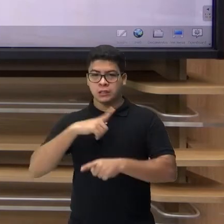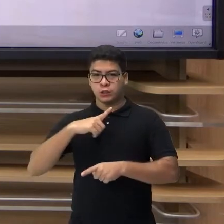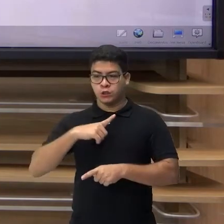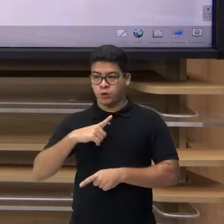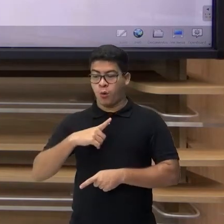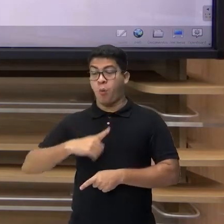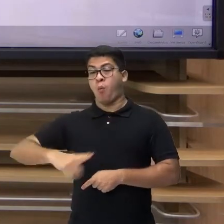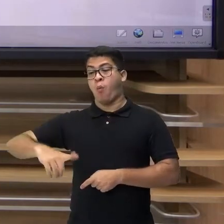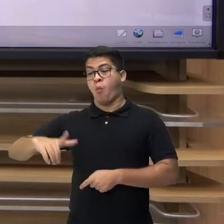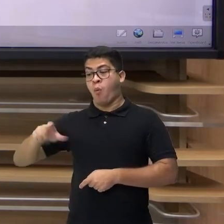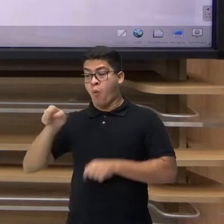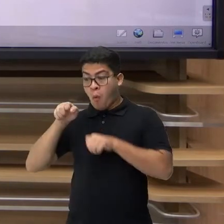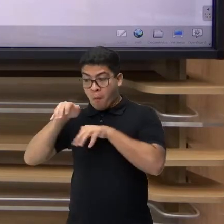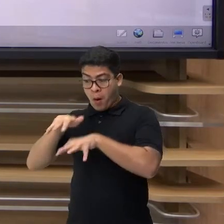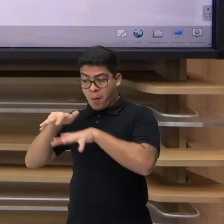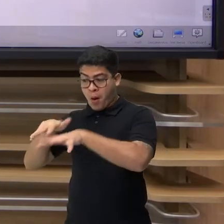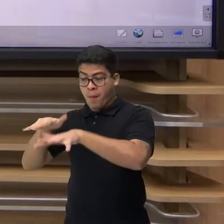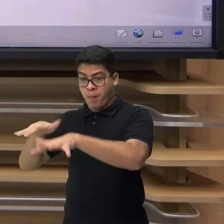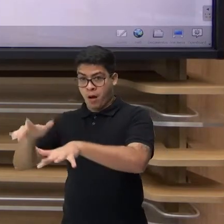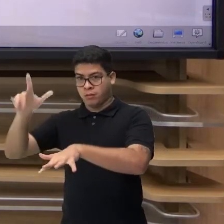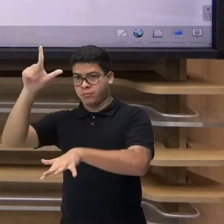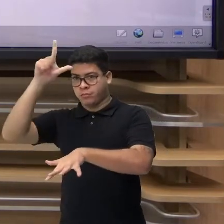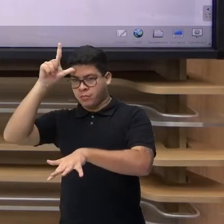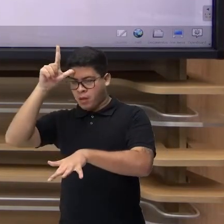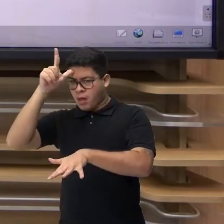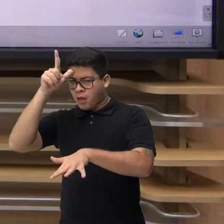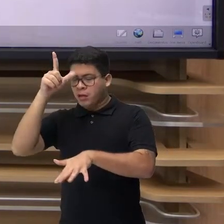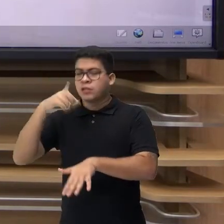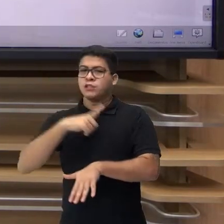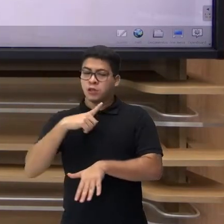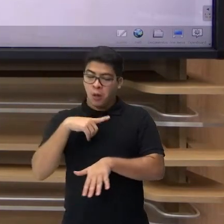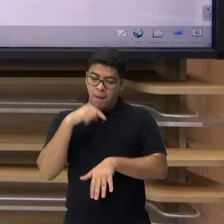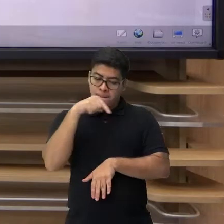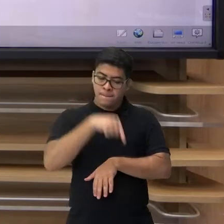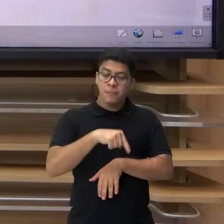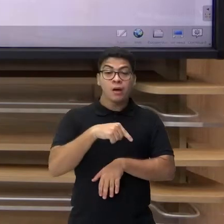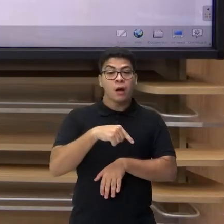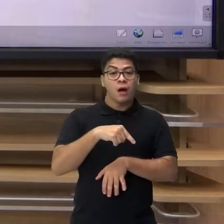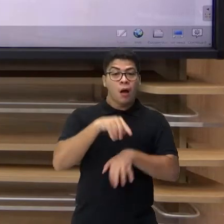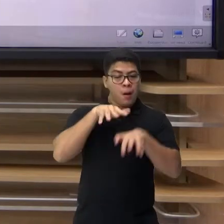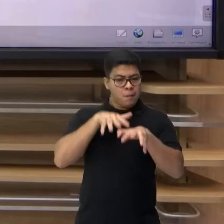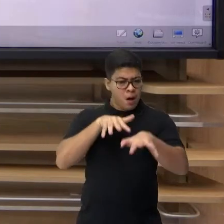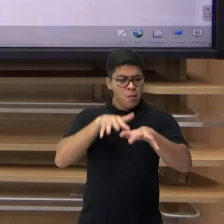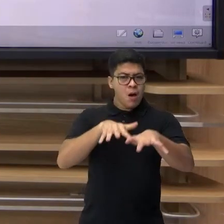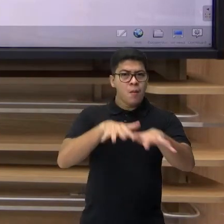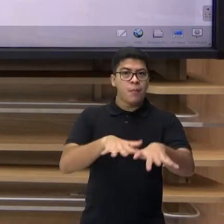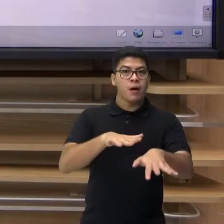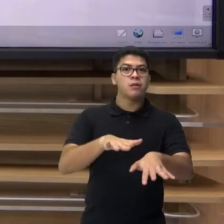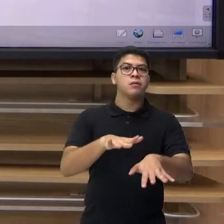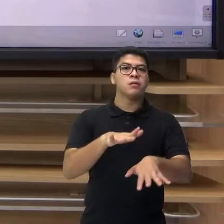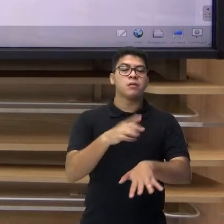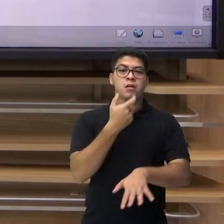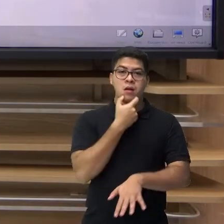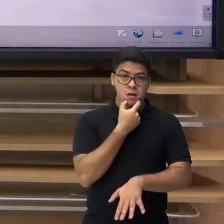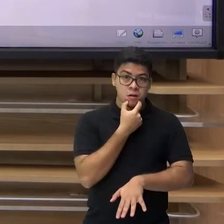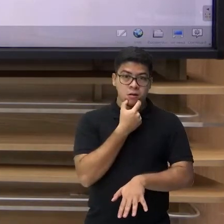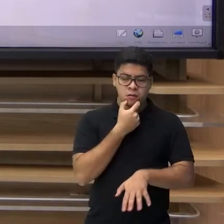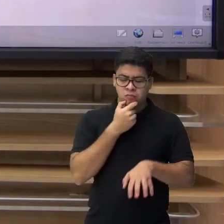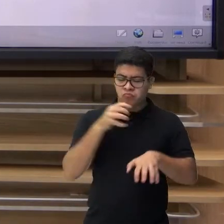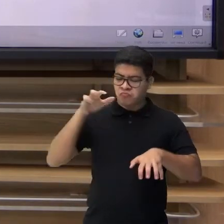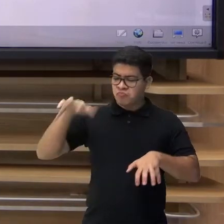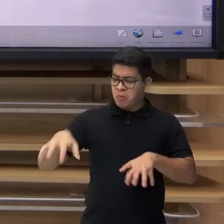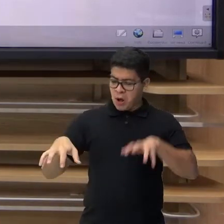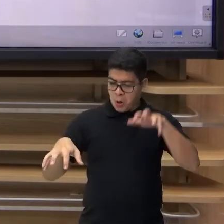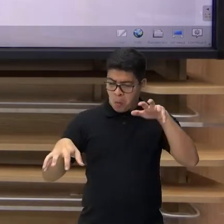Alemanha e os exércitos da Inglaterra, né? A partir de 1939, eles se estabelecem aí frente a